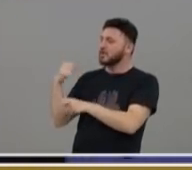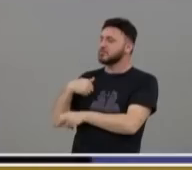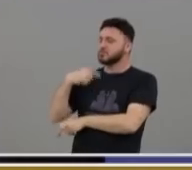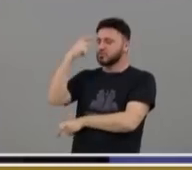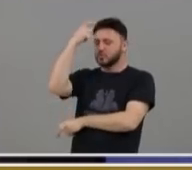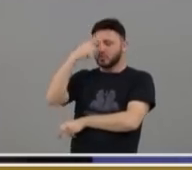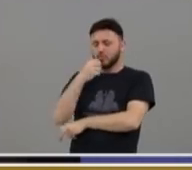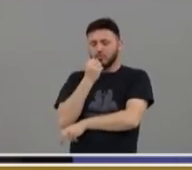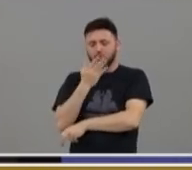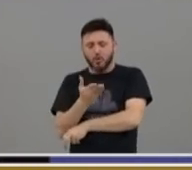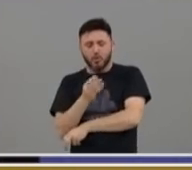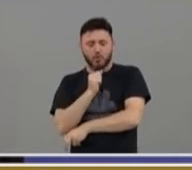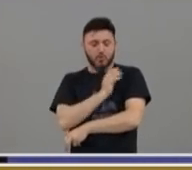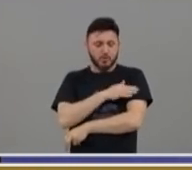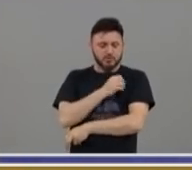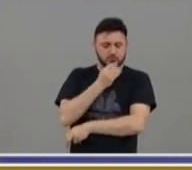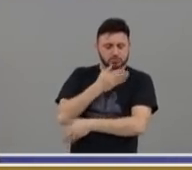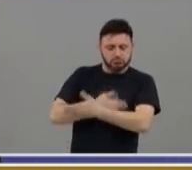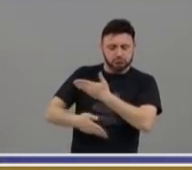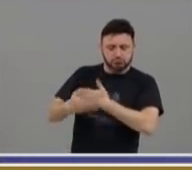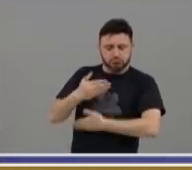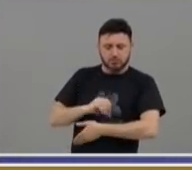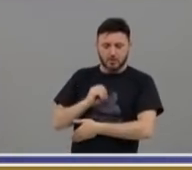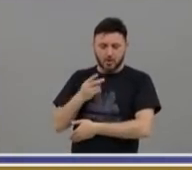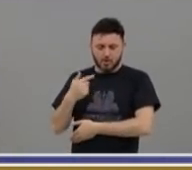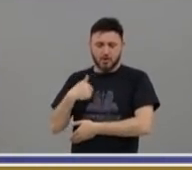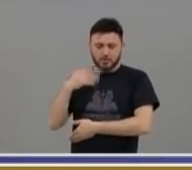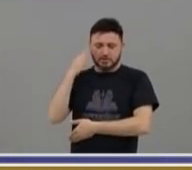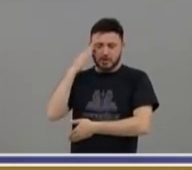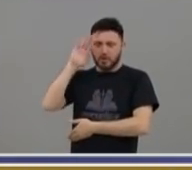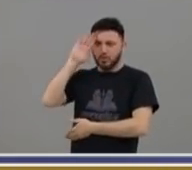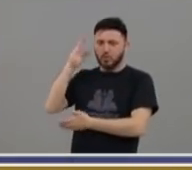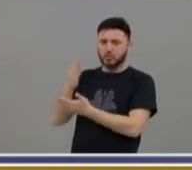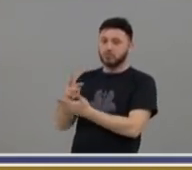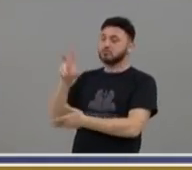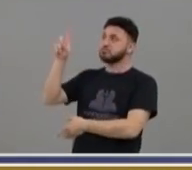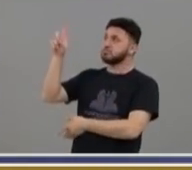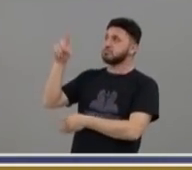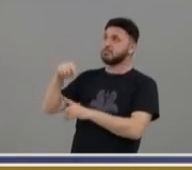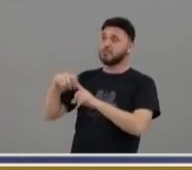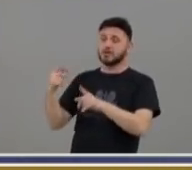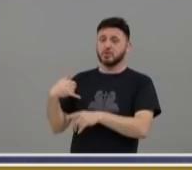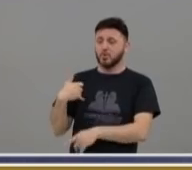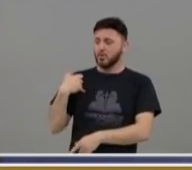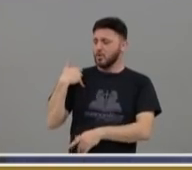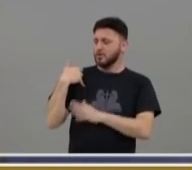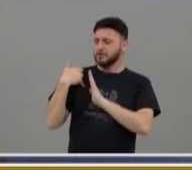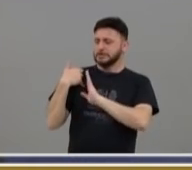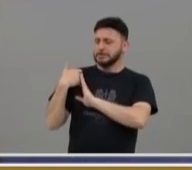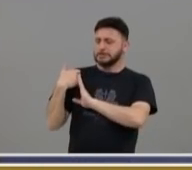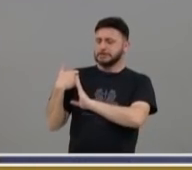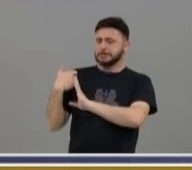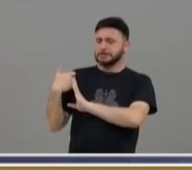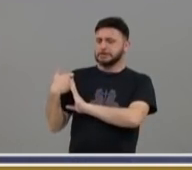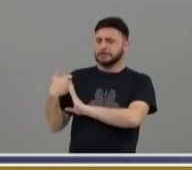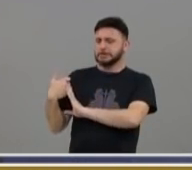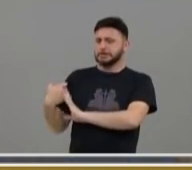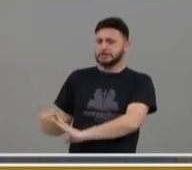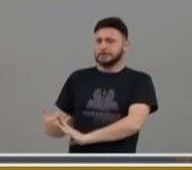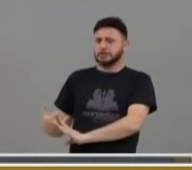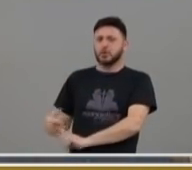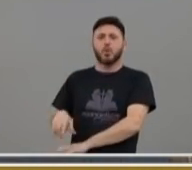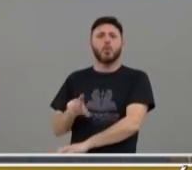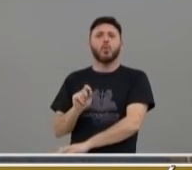que transforma tudo. E aí quando eu sei aonde eu confio, porque para vencer o orgulho, povo santo, só tem